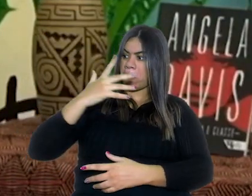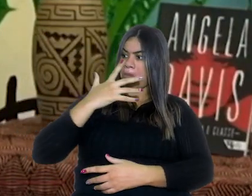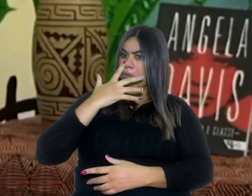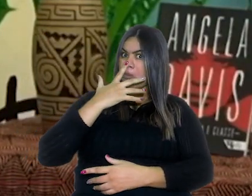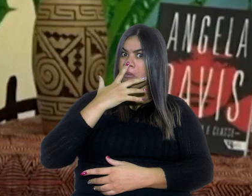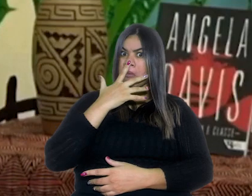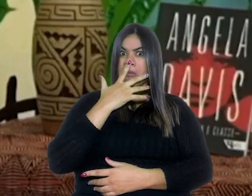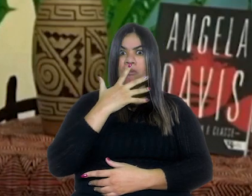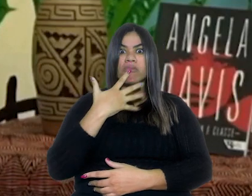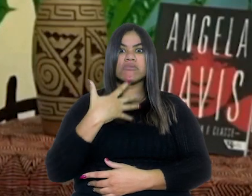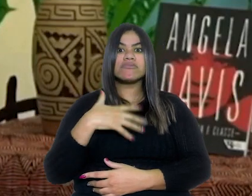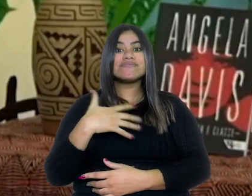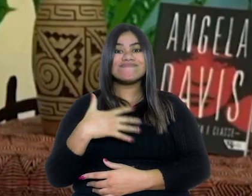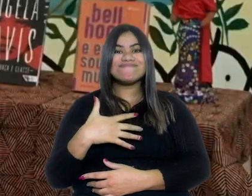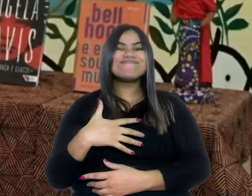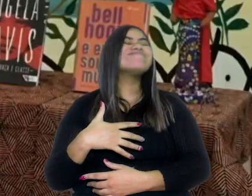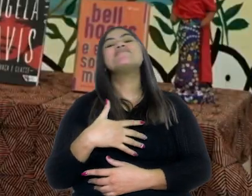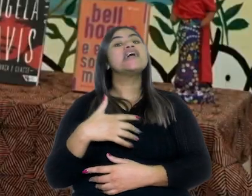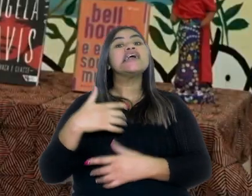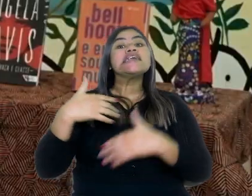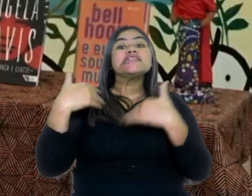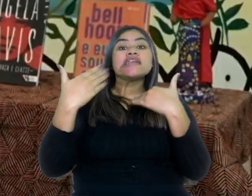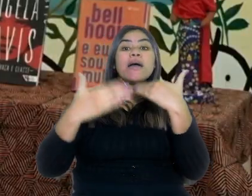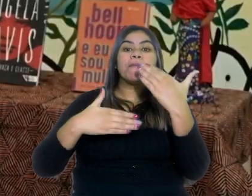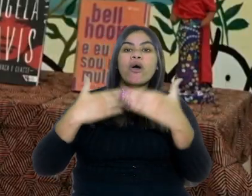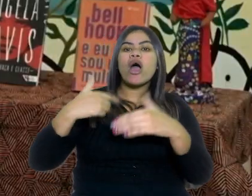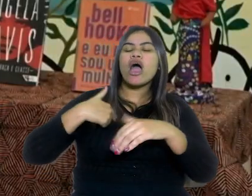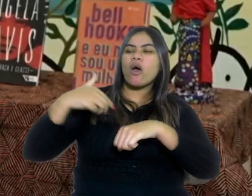nos atravessou ao longo dos anos, né? E aí,